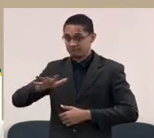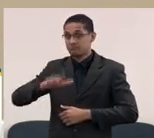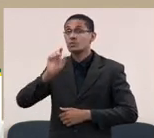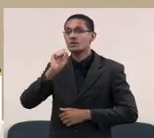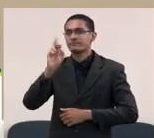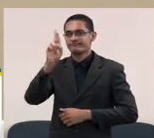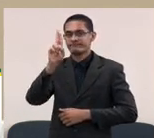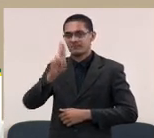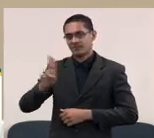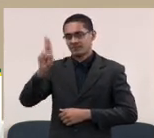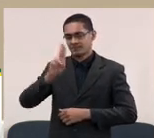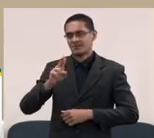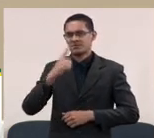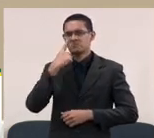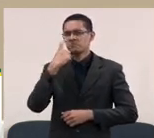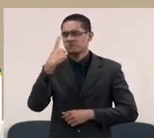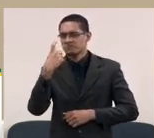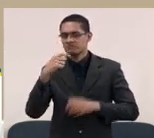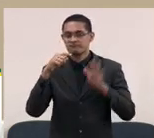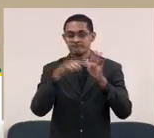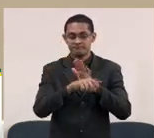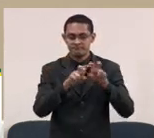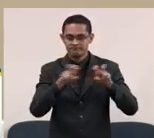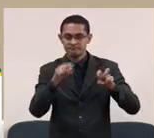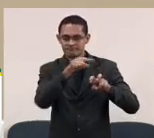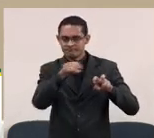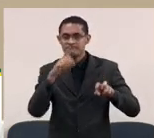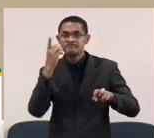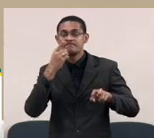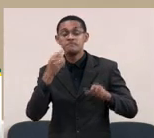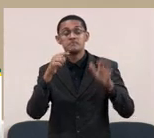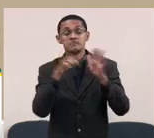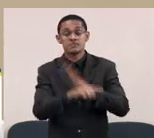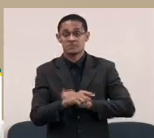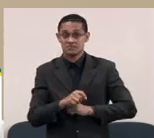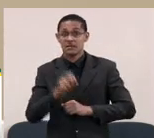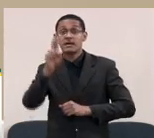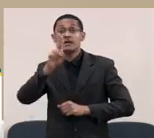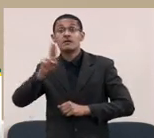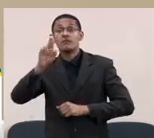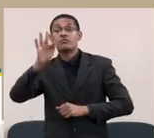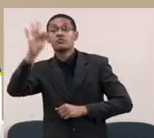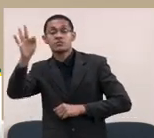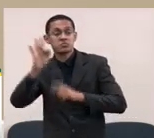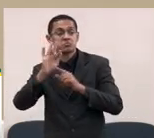muito interessante de fazer para essa bancada é: qual é a universidade que queremos?